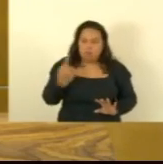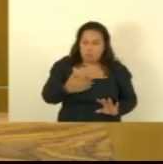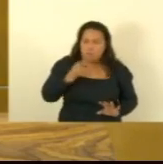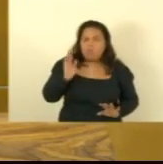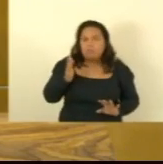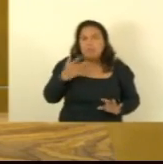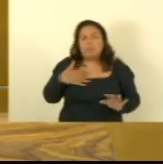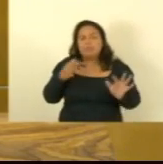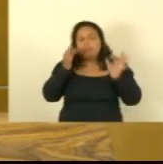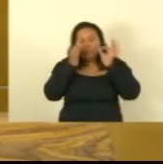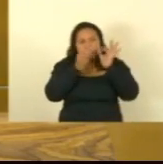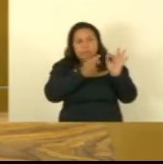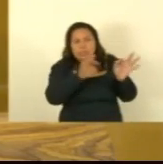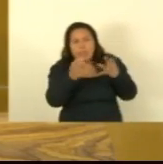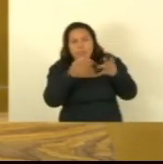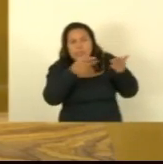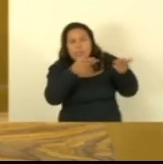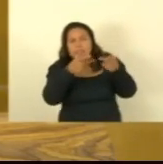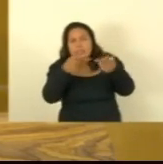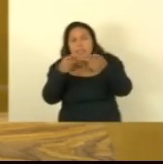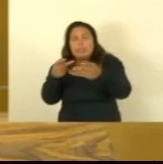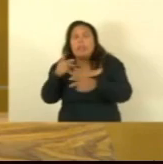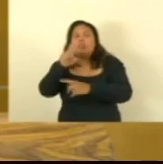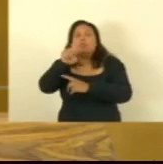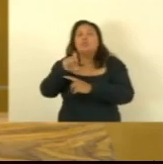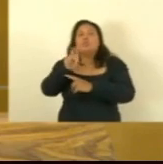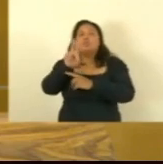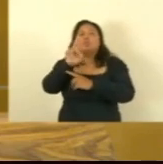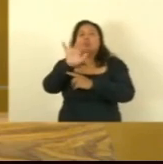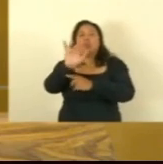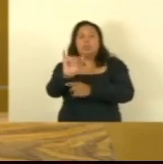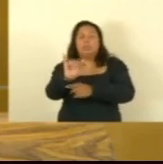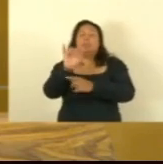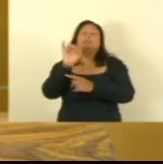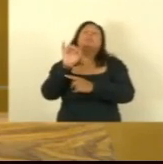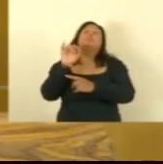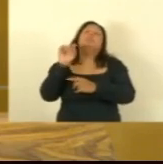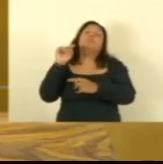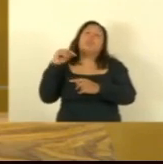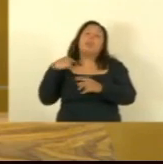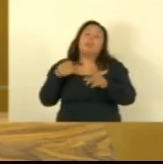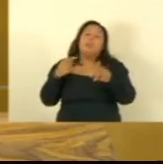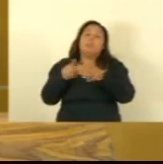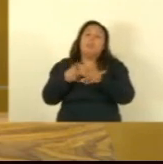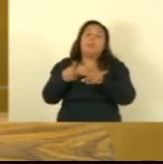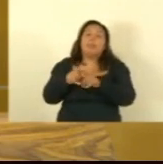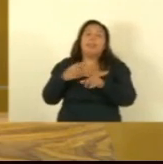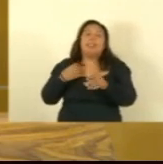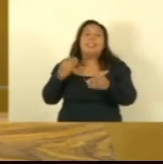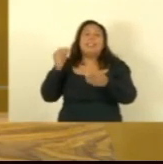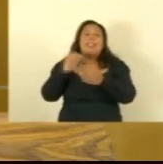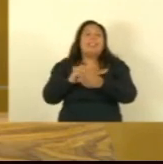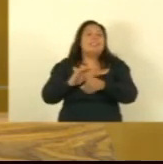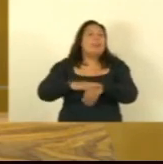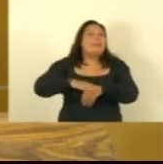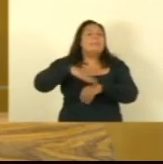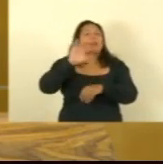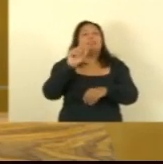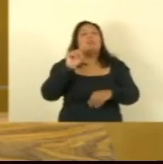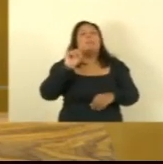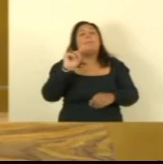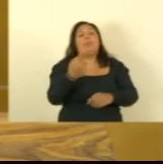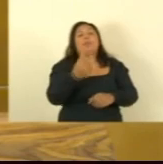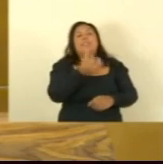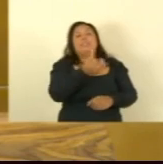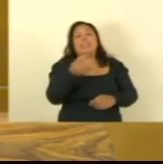tempo fazendo uma visita ao Xuri, onde em um presídio haviam mais de 1.600